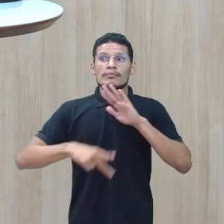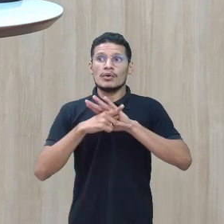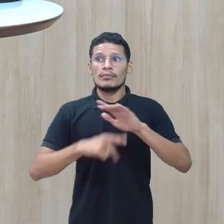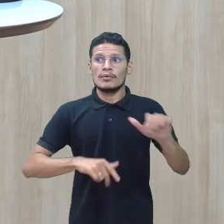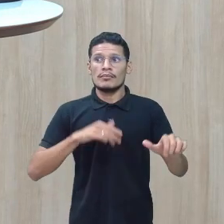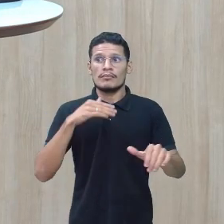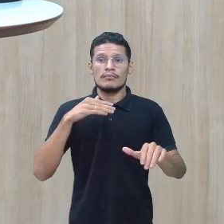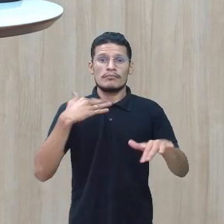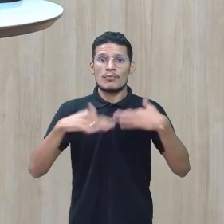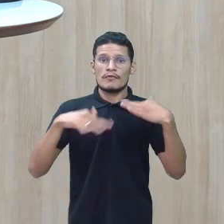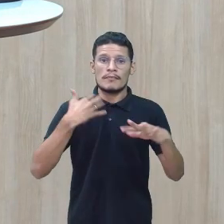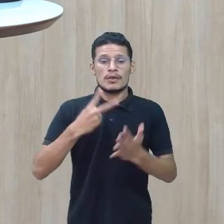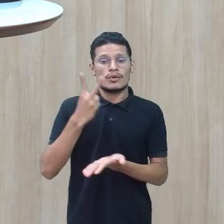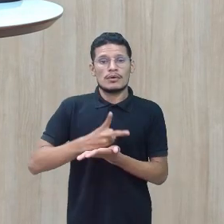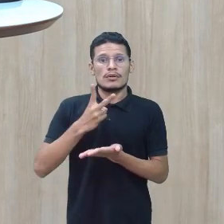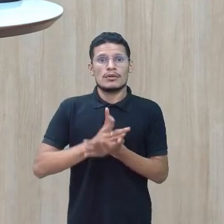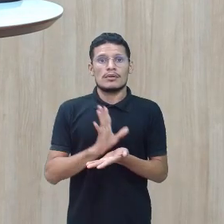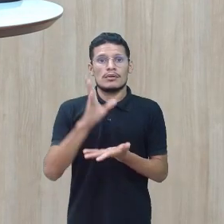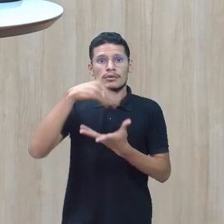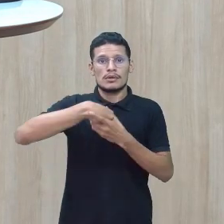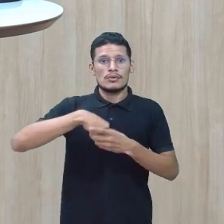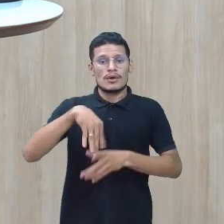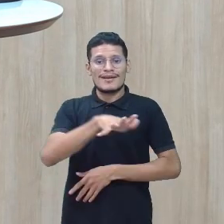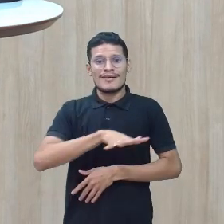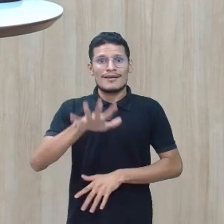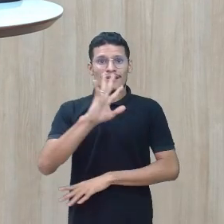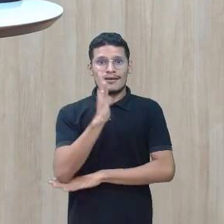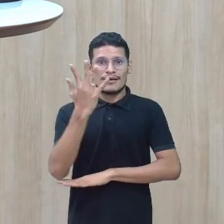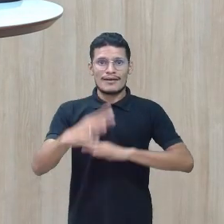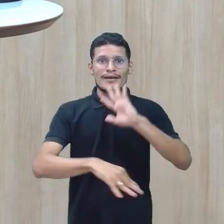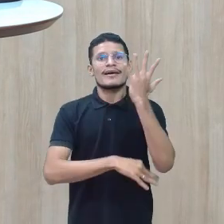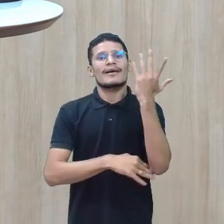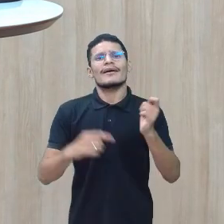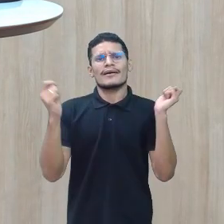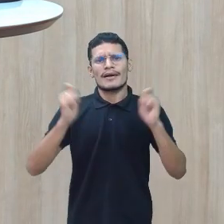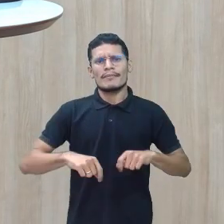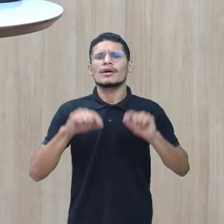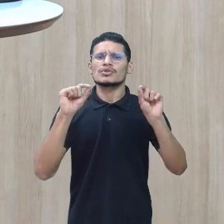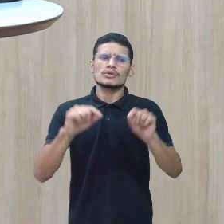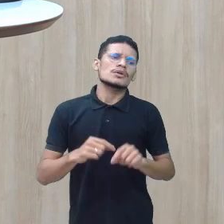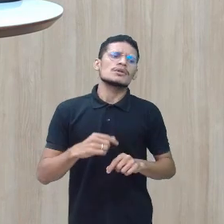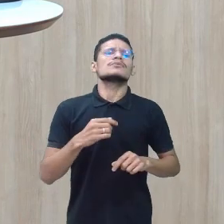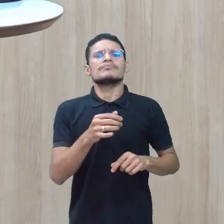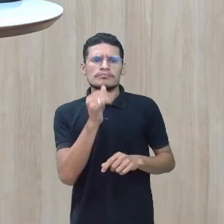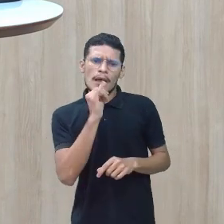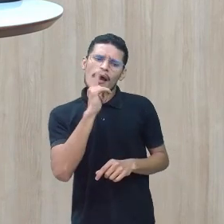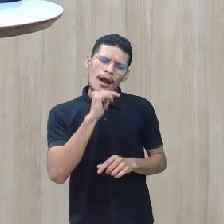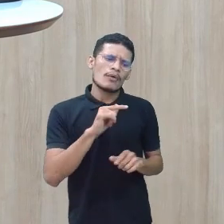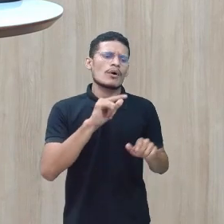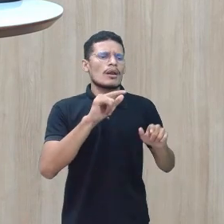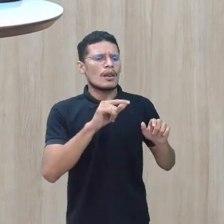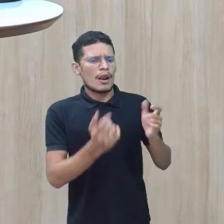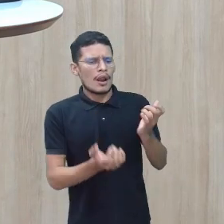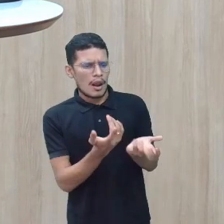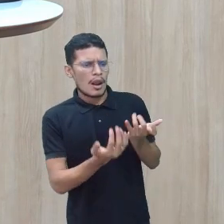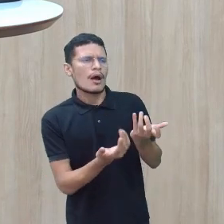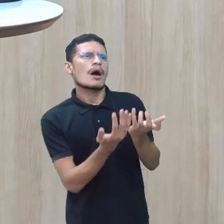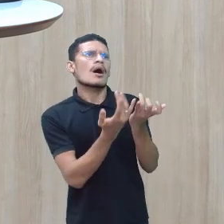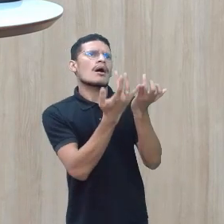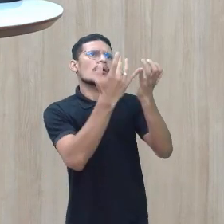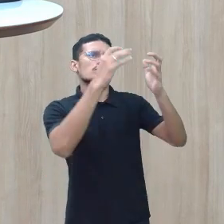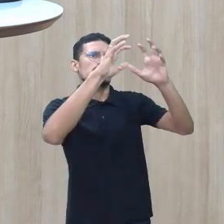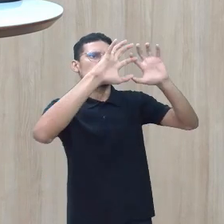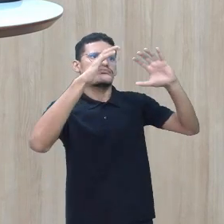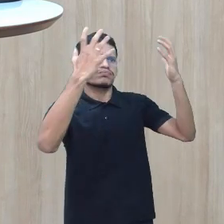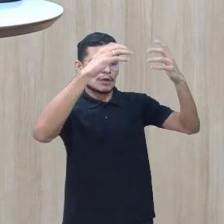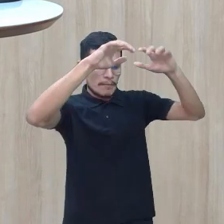que acontece no meio ambiente, fazendo com que a água evapore, depois se precipite em forma de chuva, vá para